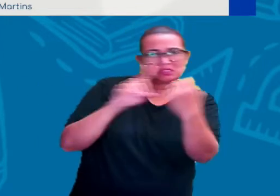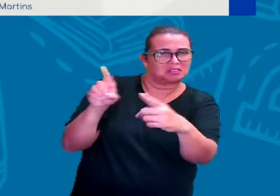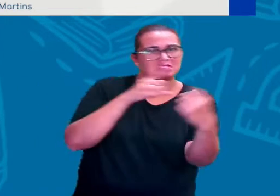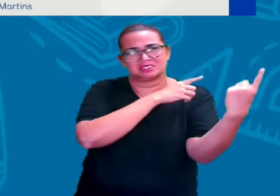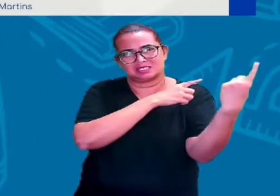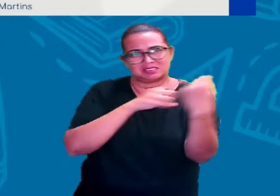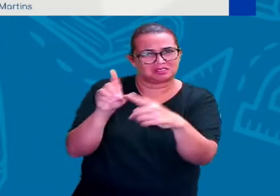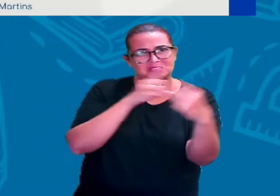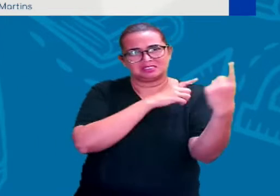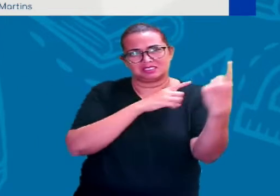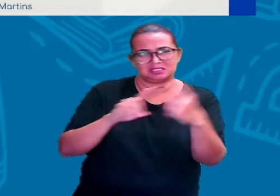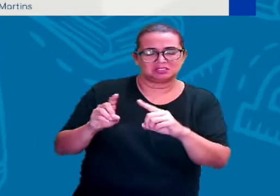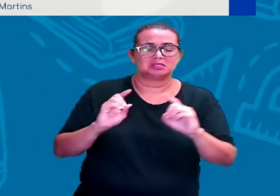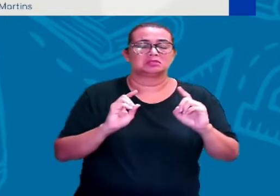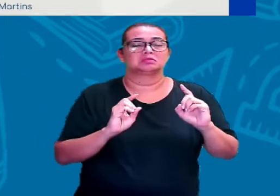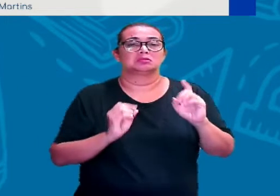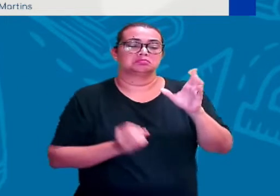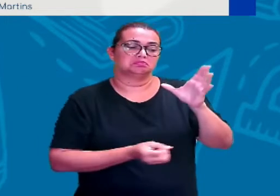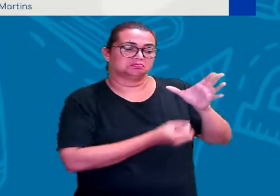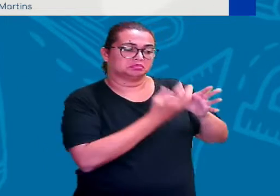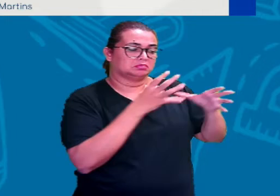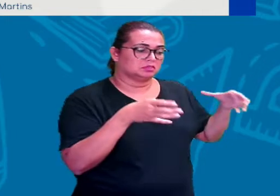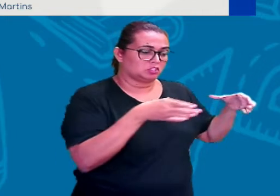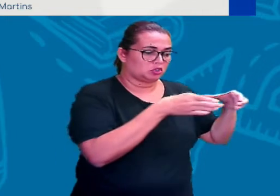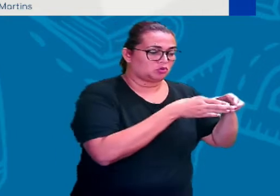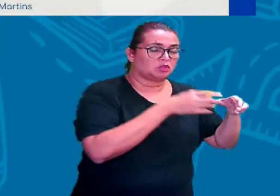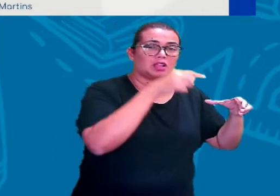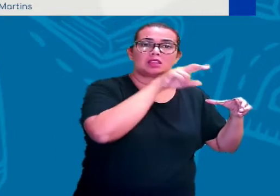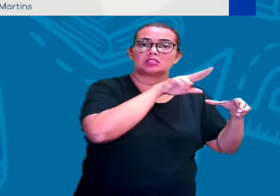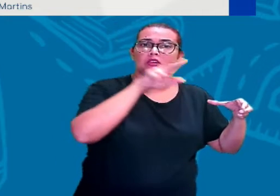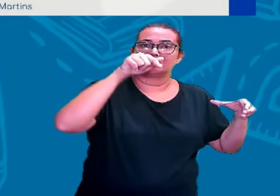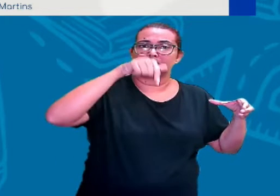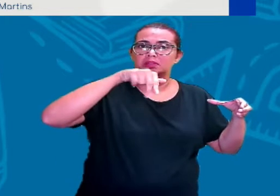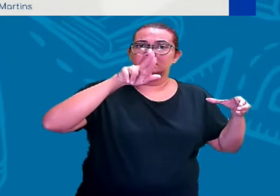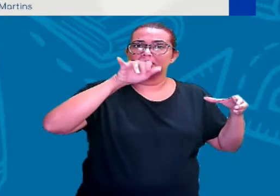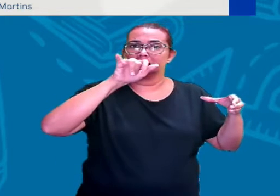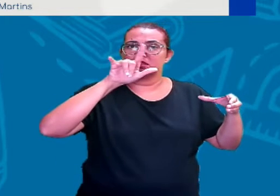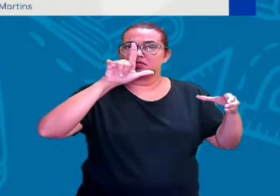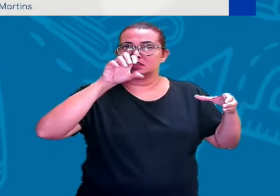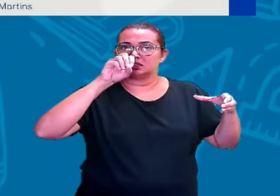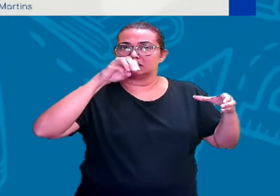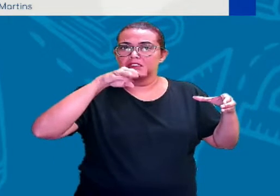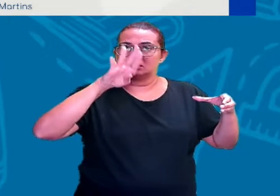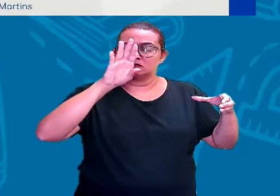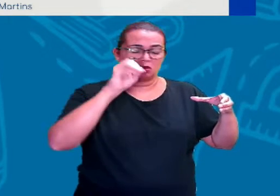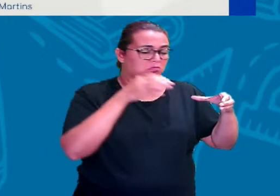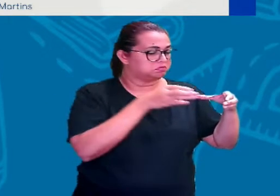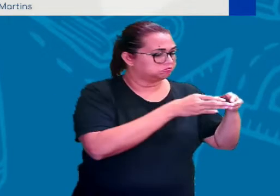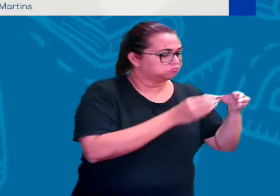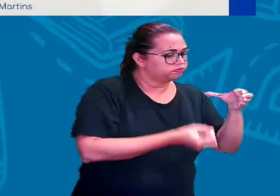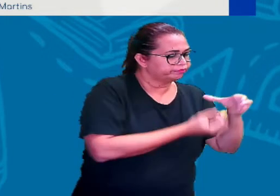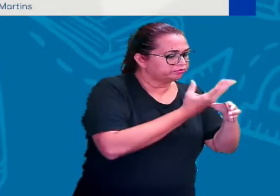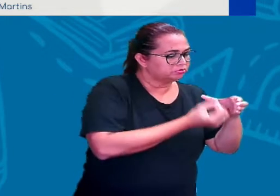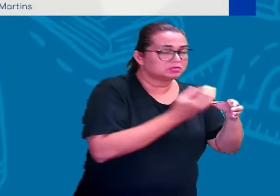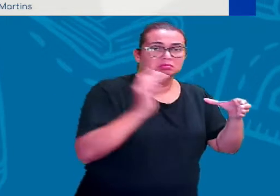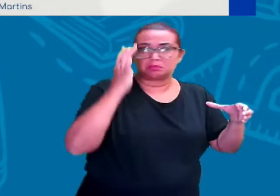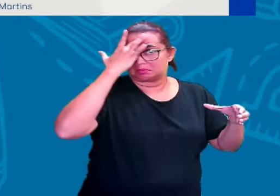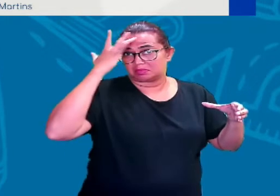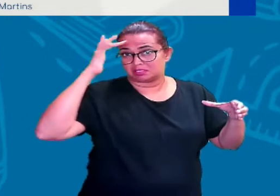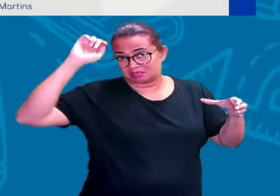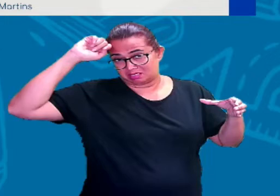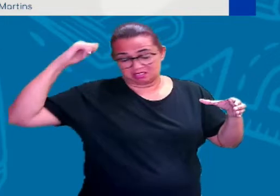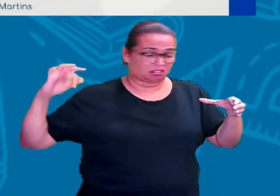da formação de quilombos, né, mesmo assim, nós fomos libertos em condições precárias, ou